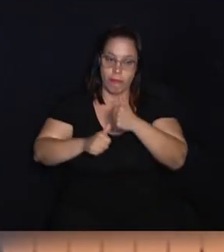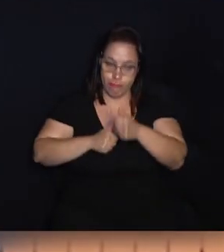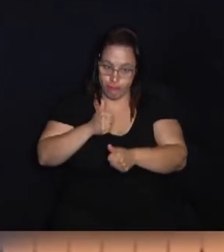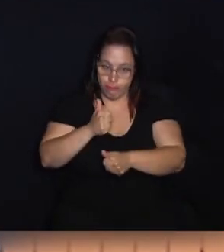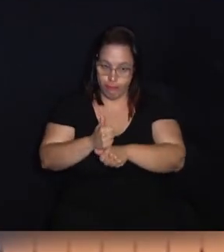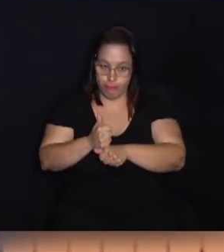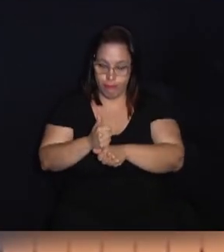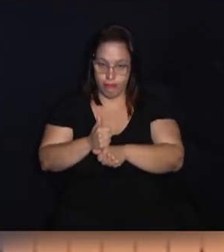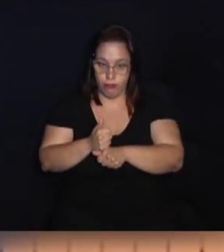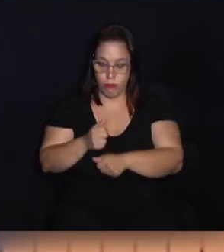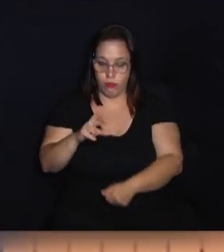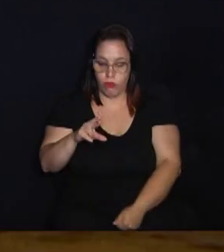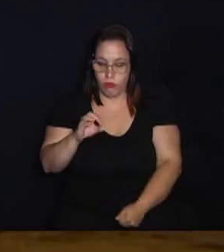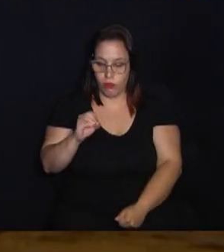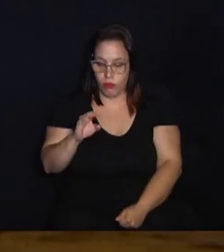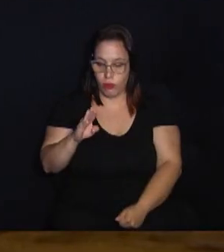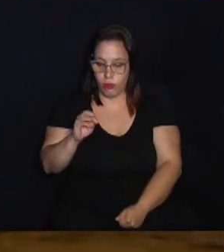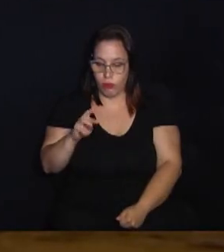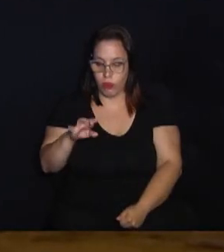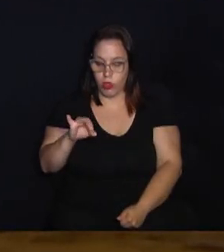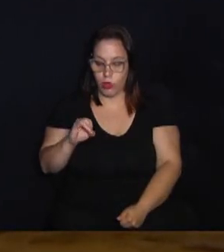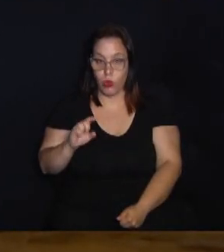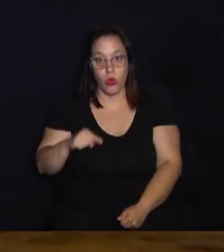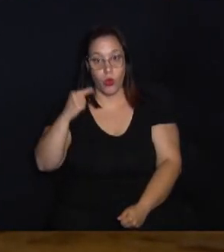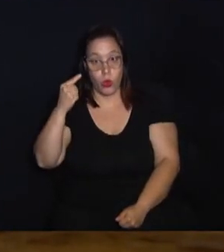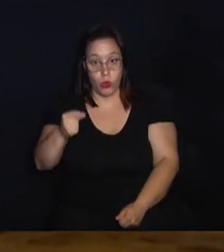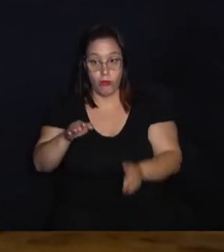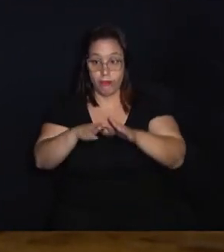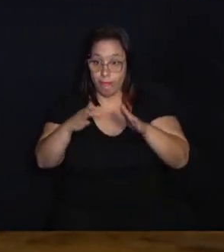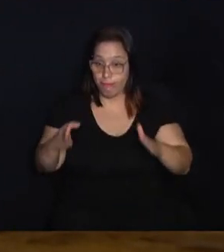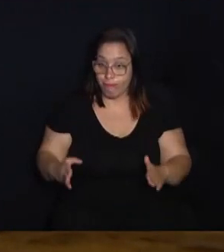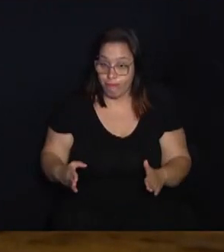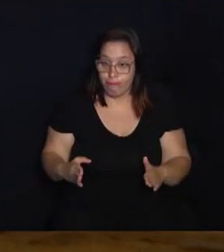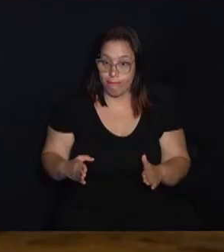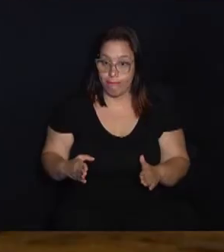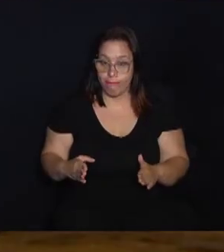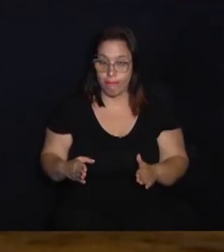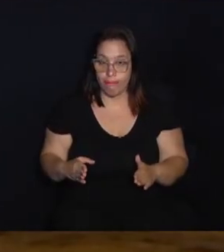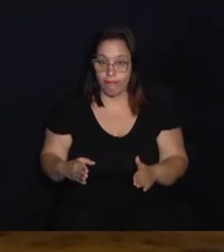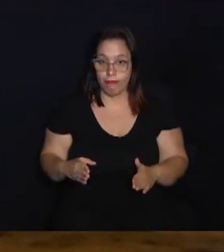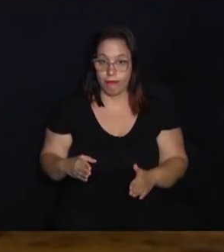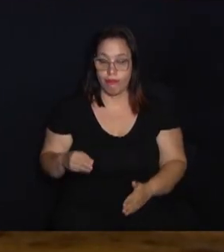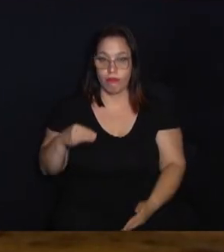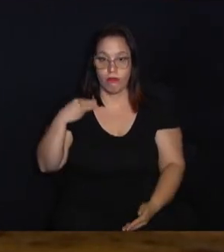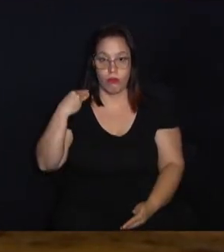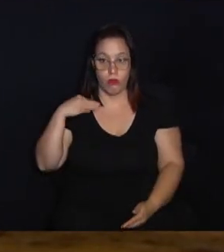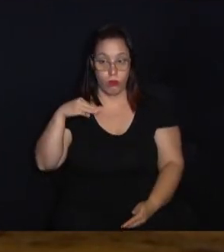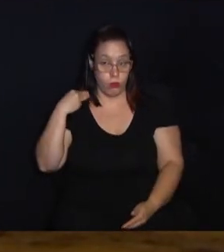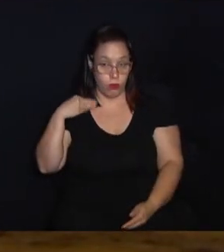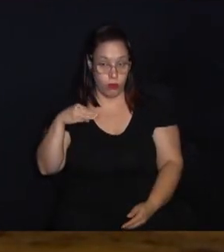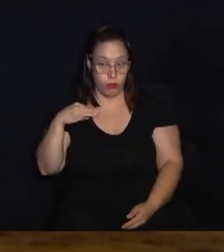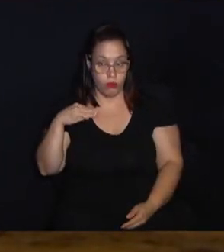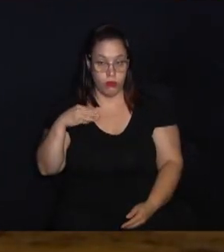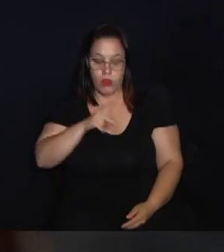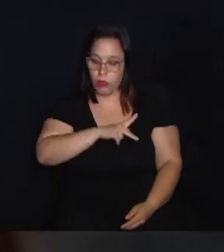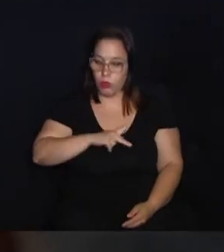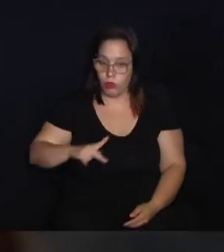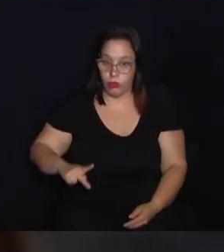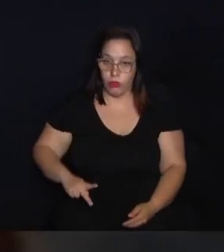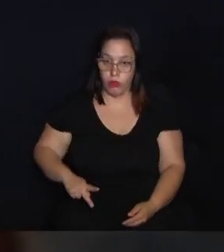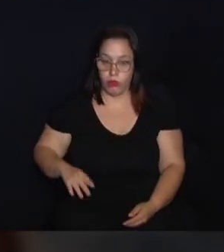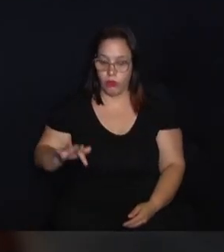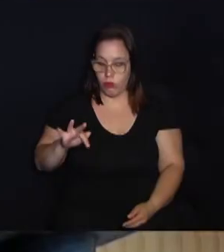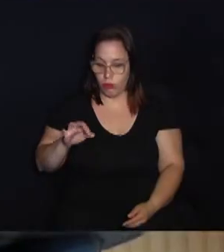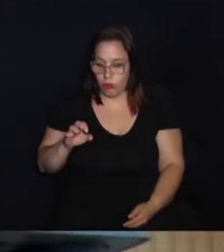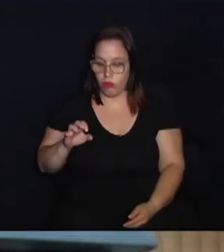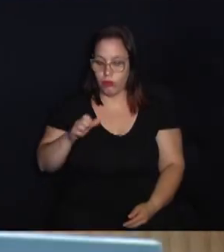é o vereador Roberto Alves. Outra chapa que concorreu teve como candidatos Mariana Conte para presidente,